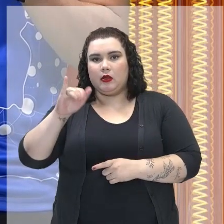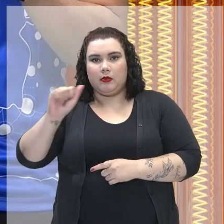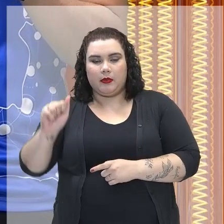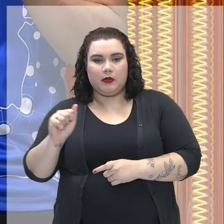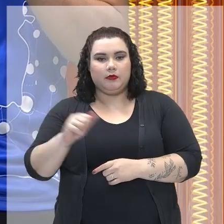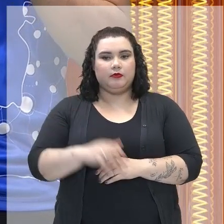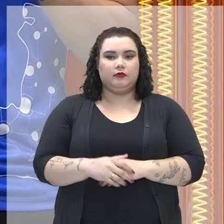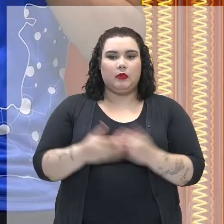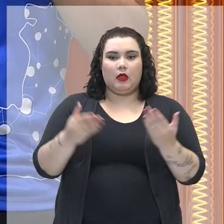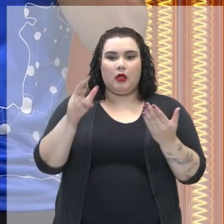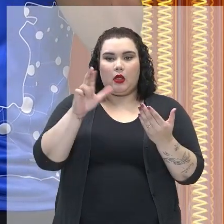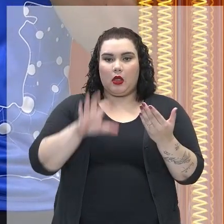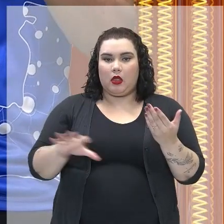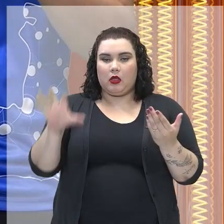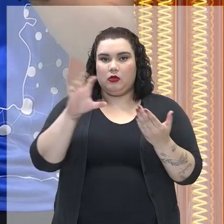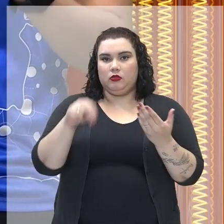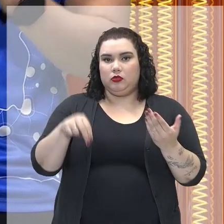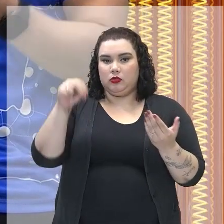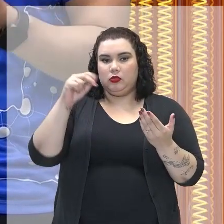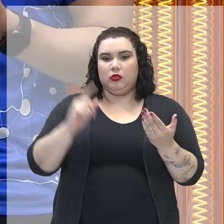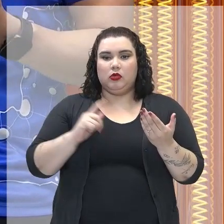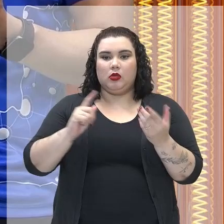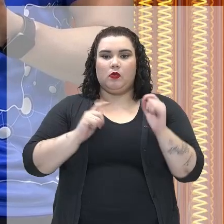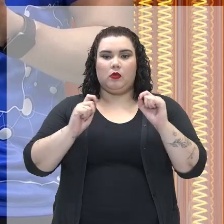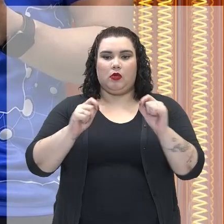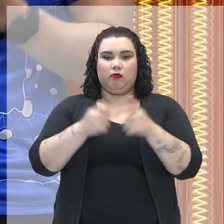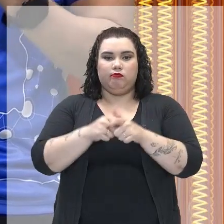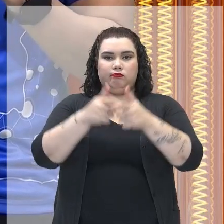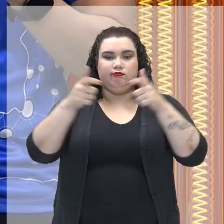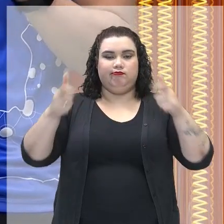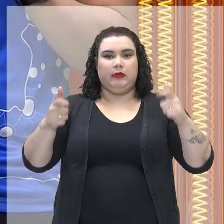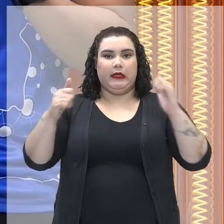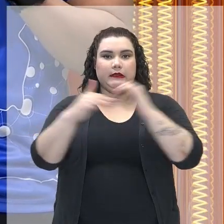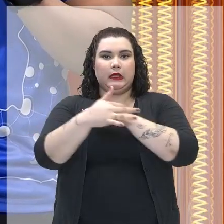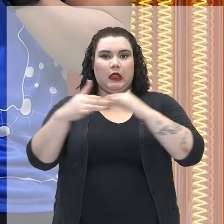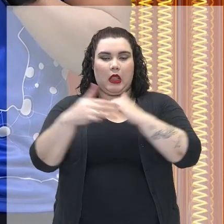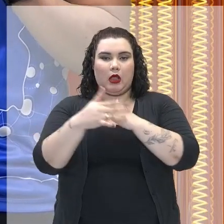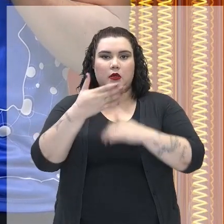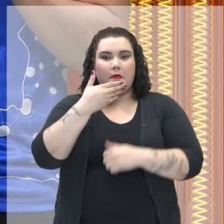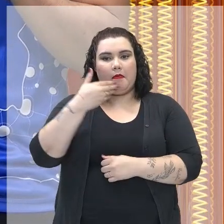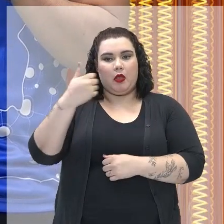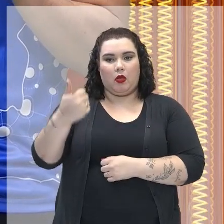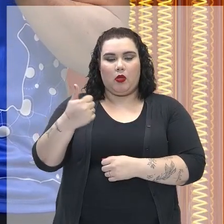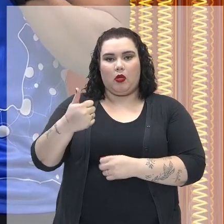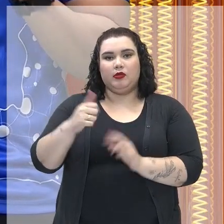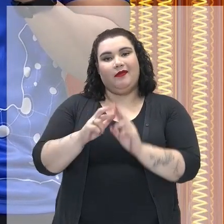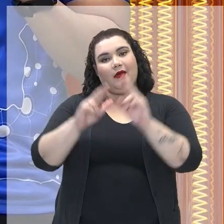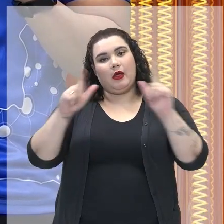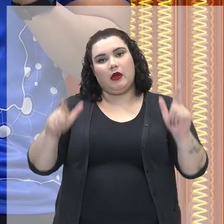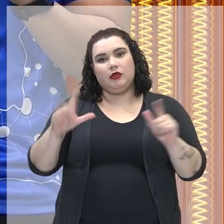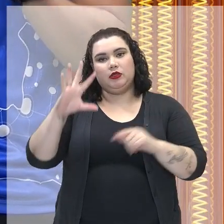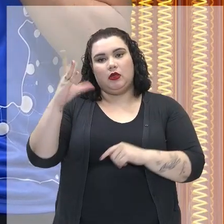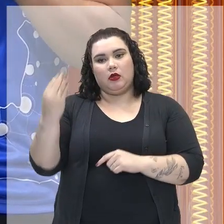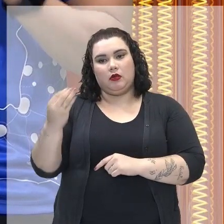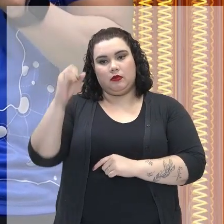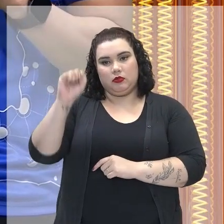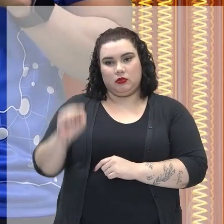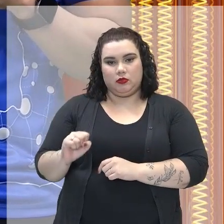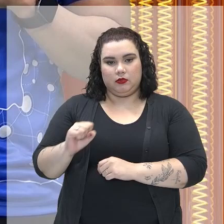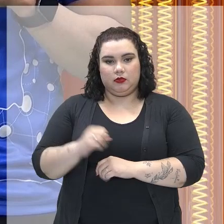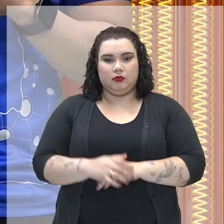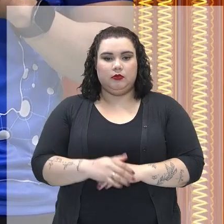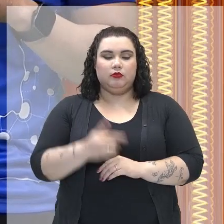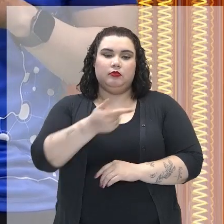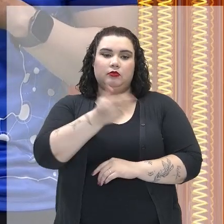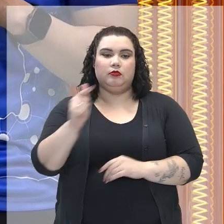uma região que tem um índice de urbanização melhor do que a África subsaariana, que a gente vai ver daqui a pouco. Outra coisa